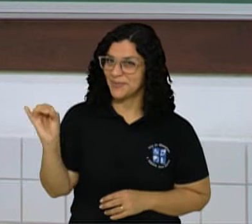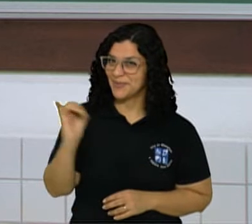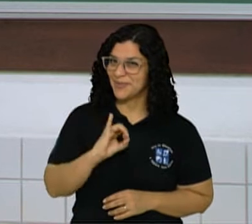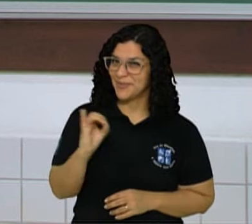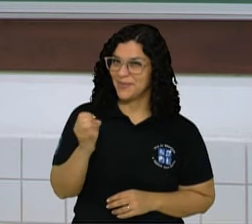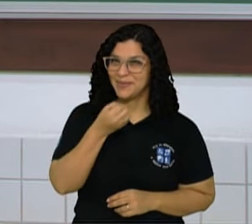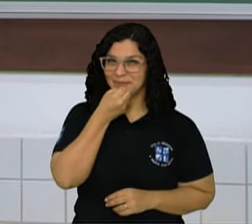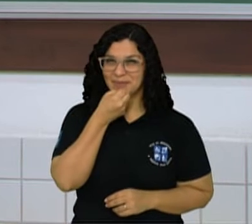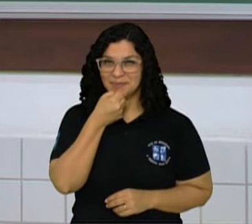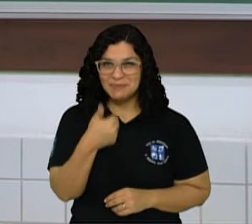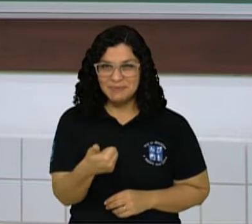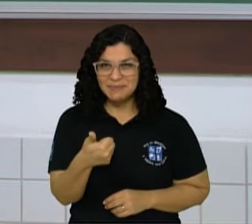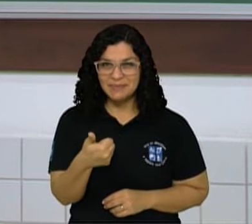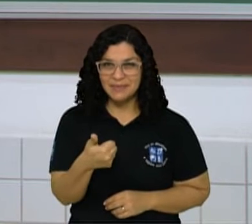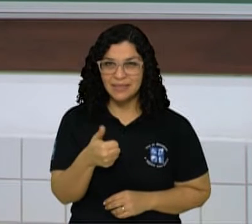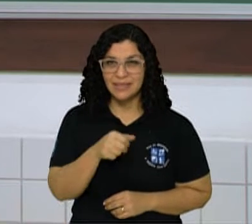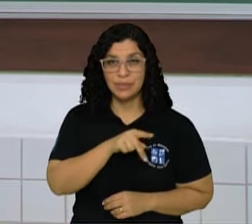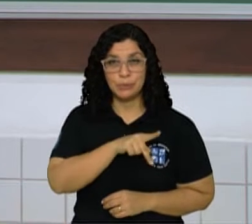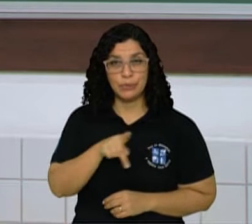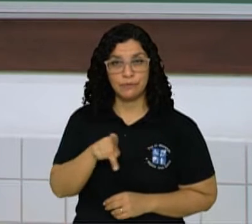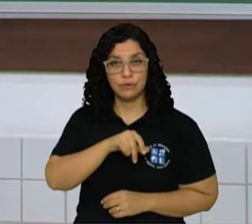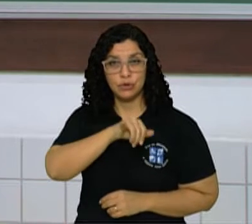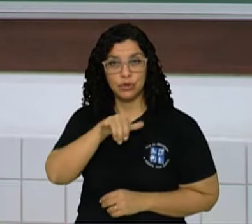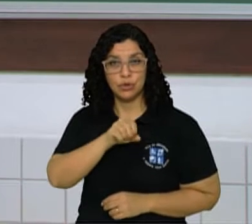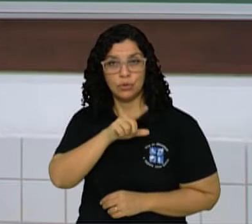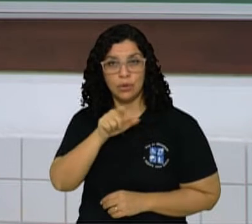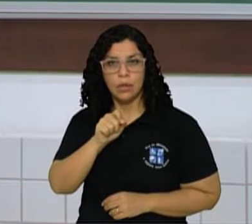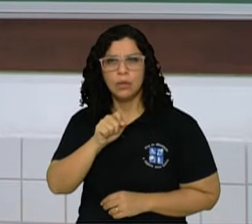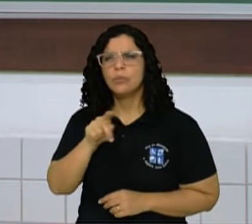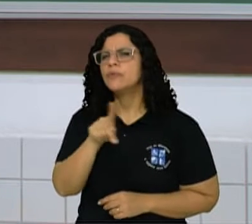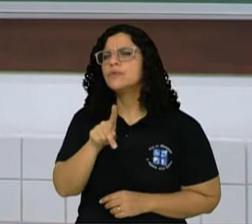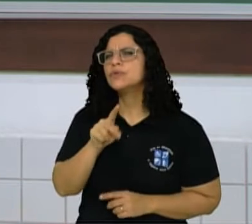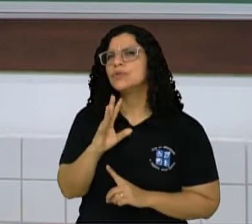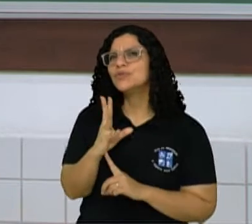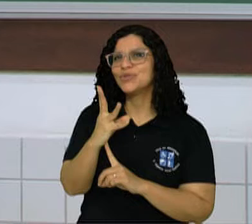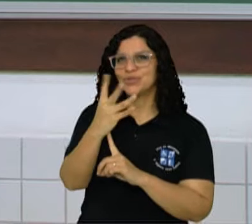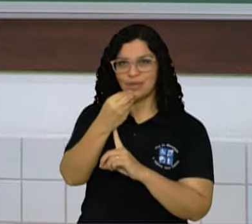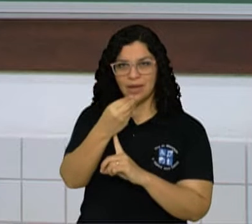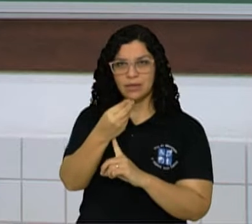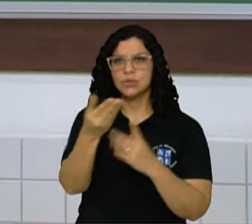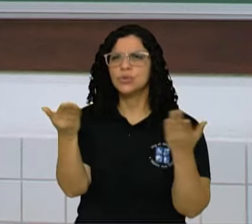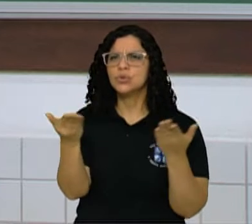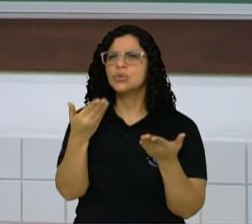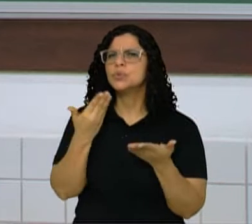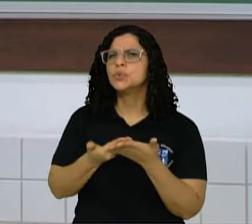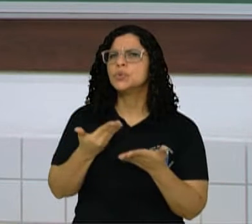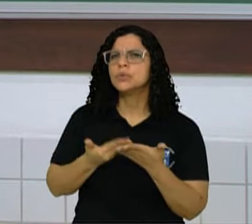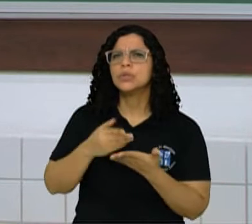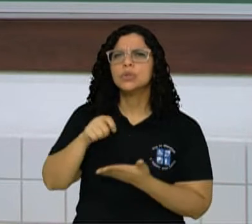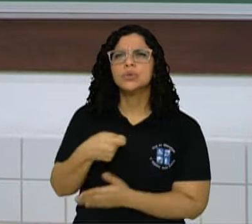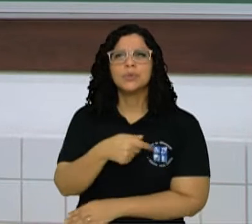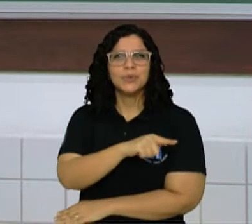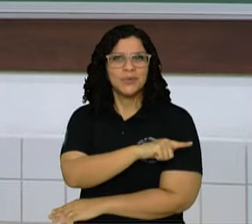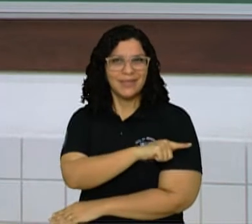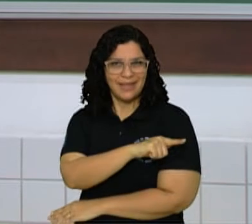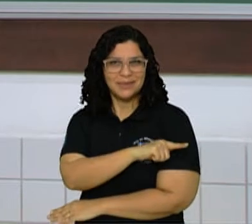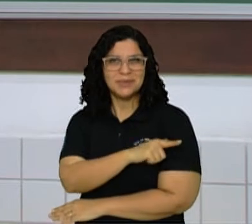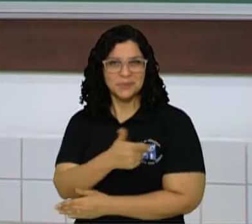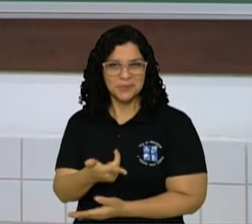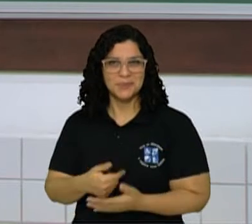Olá pessoal, tudo bem? Eu me chamo João Fernando, sou professor de arte e hoje nós vamos ter uma aula aqui para o 7º